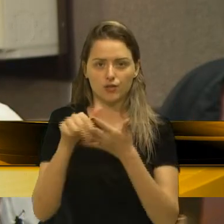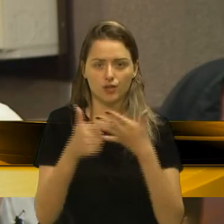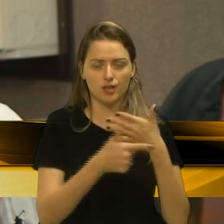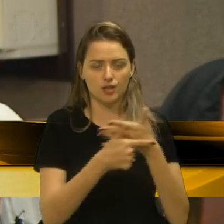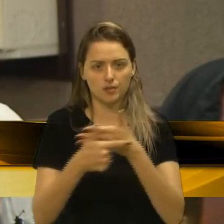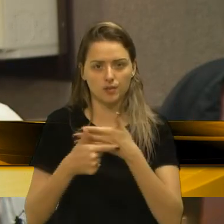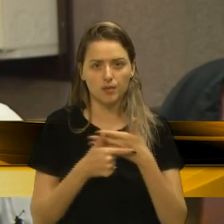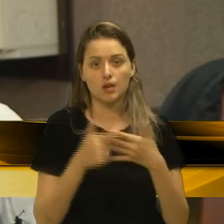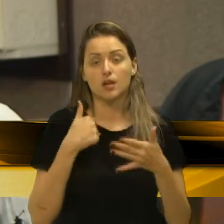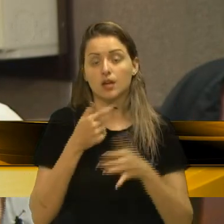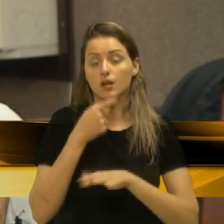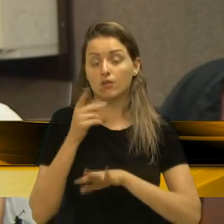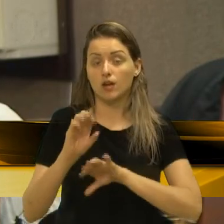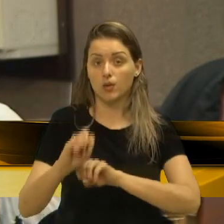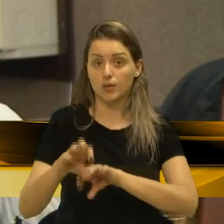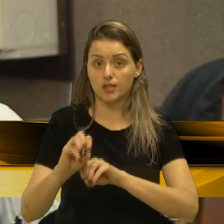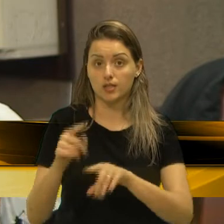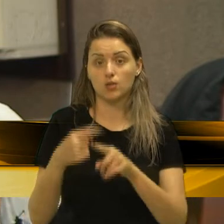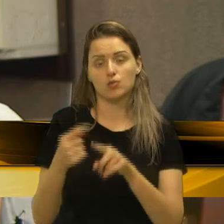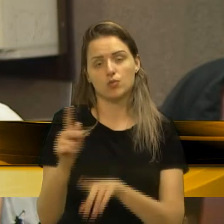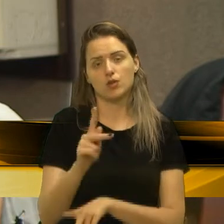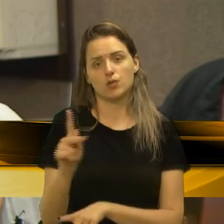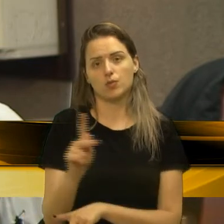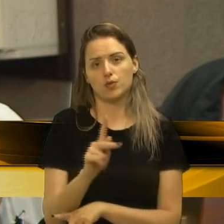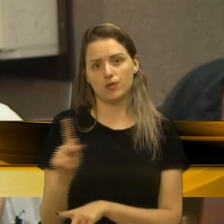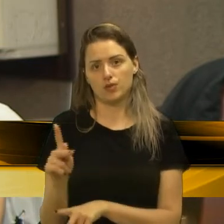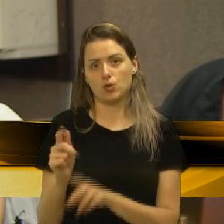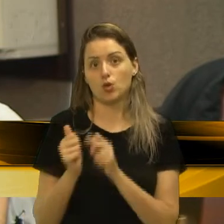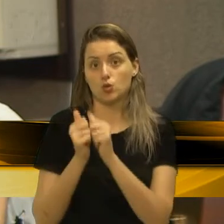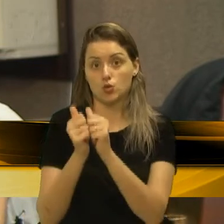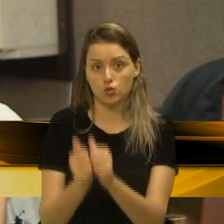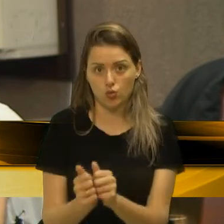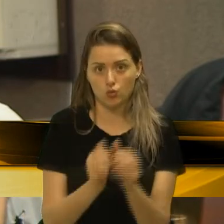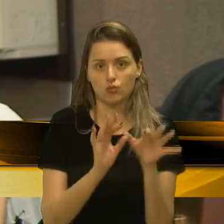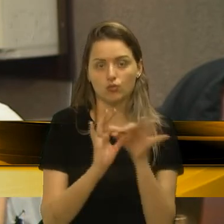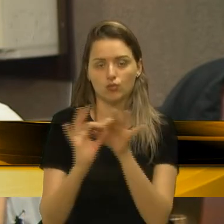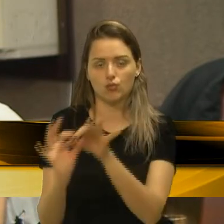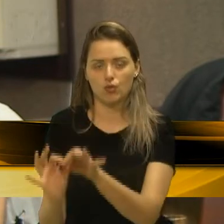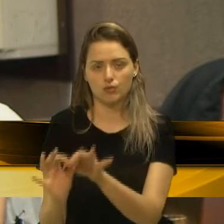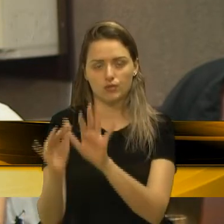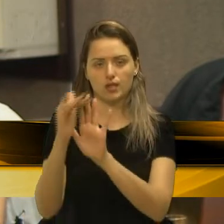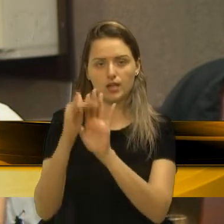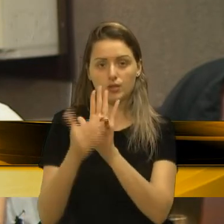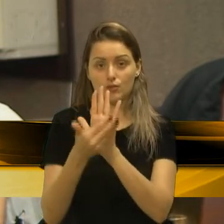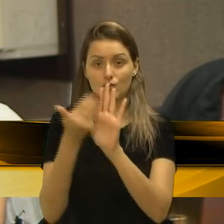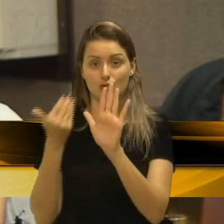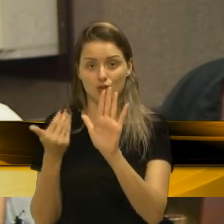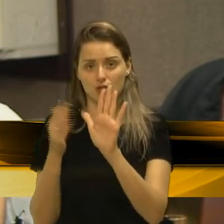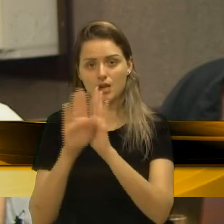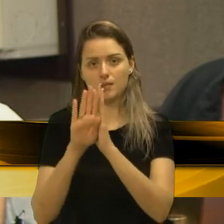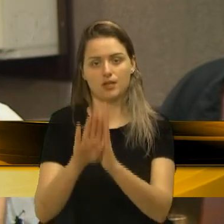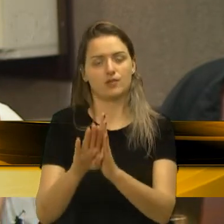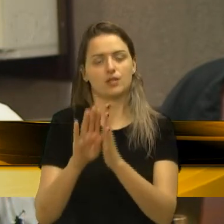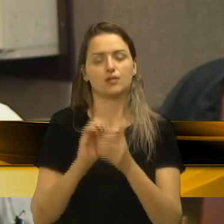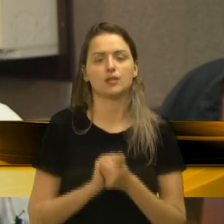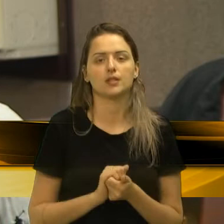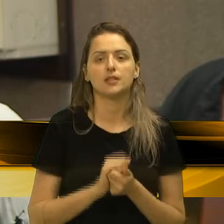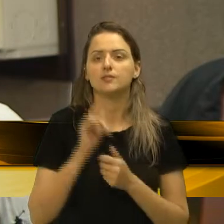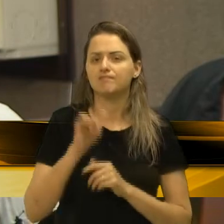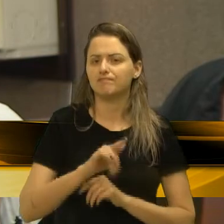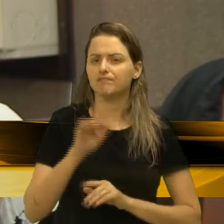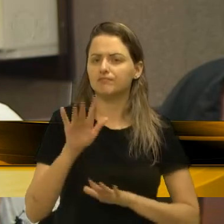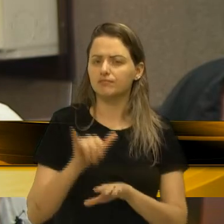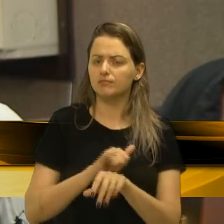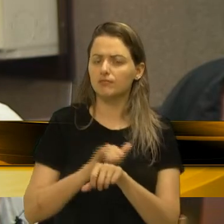falo da educação por ser um professor, estar inserido nesse contexto, principalmente é